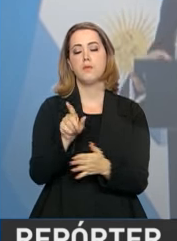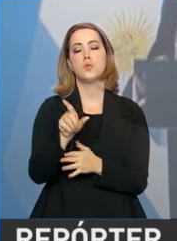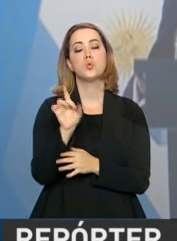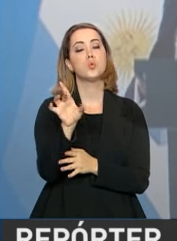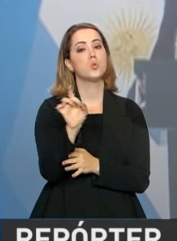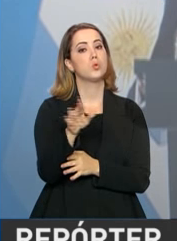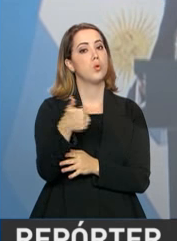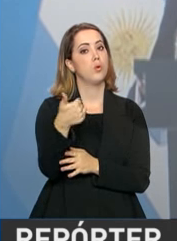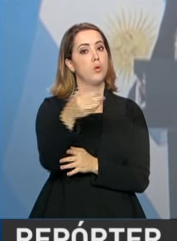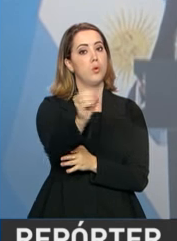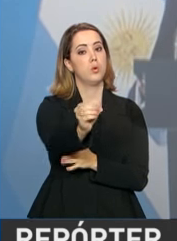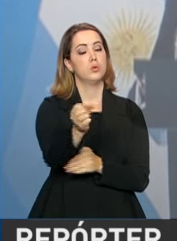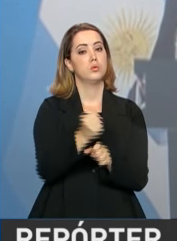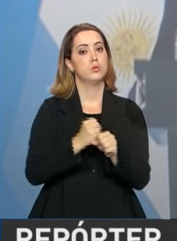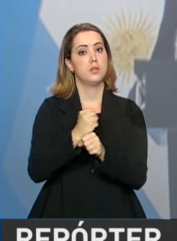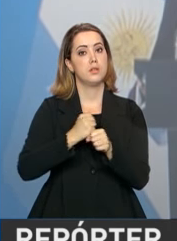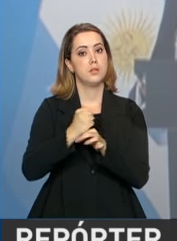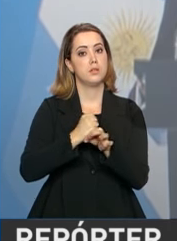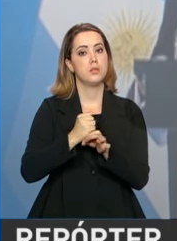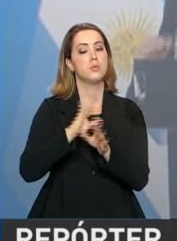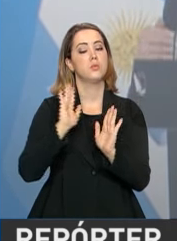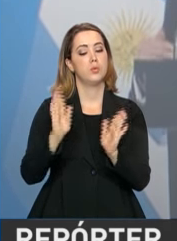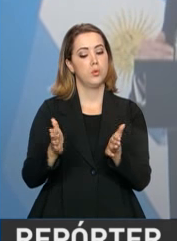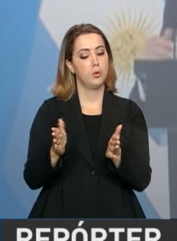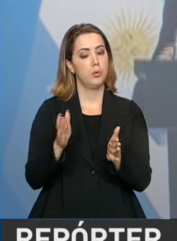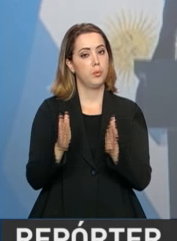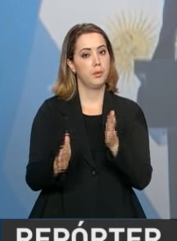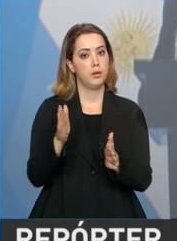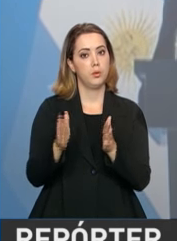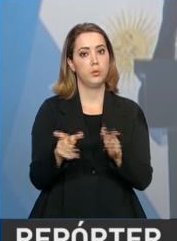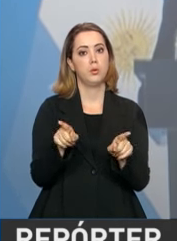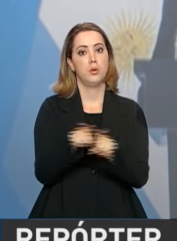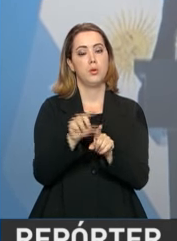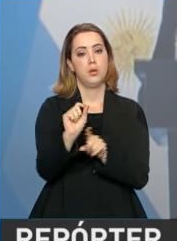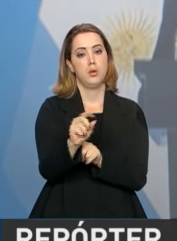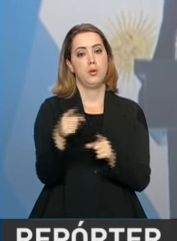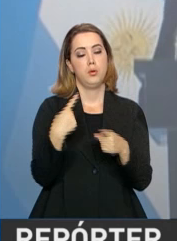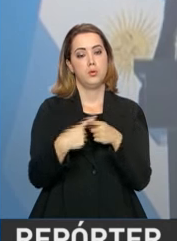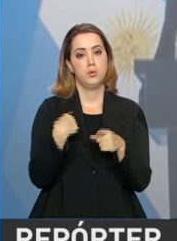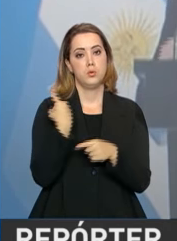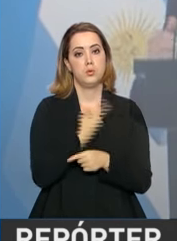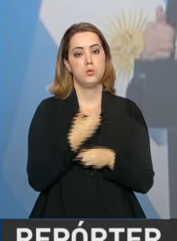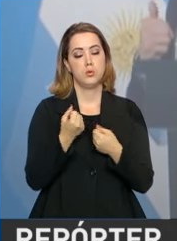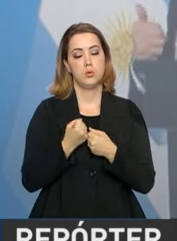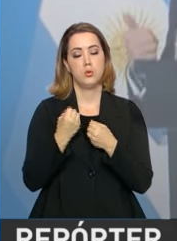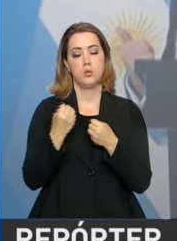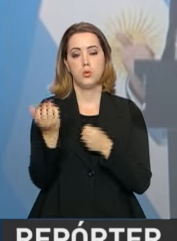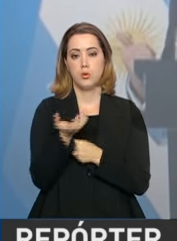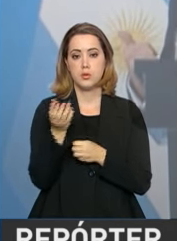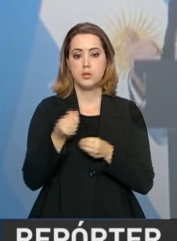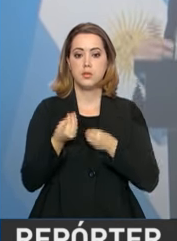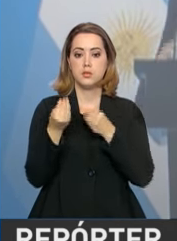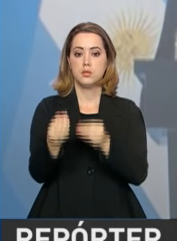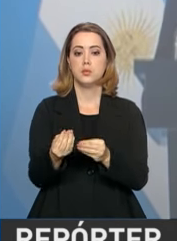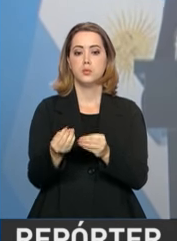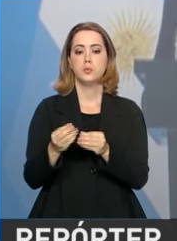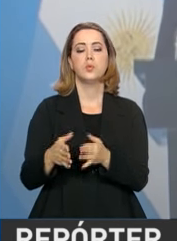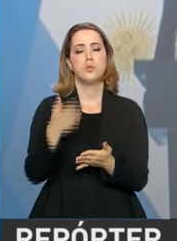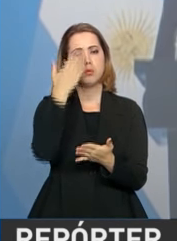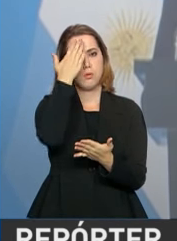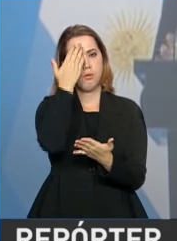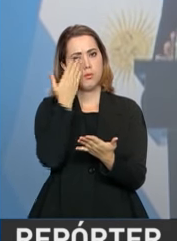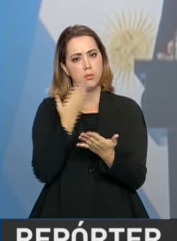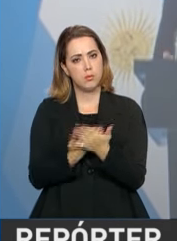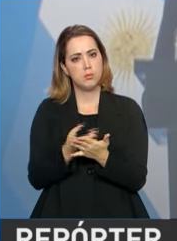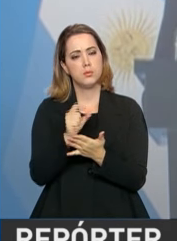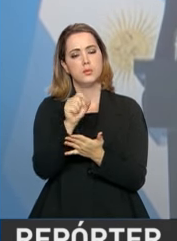décimo ano da sua vigência. Com isto, nós queremos dar muita credibilidade às ações